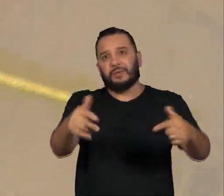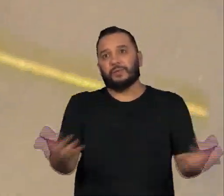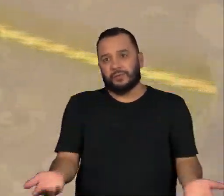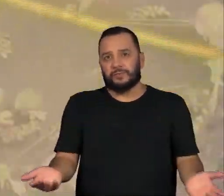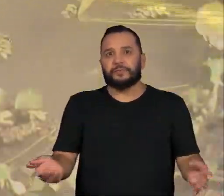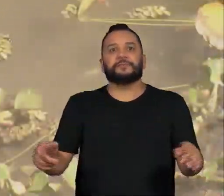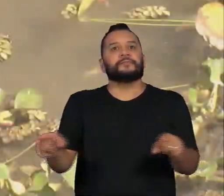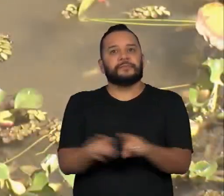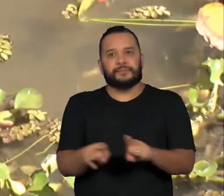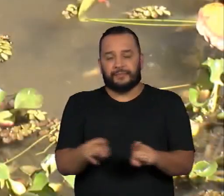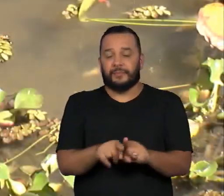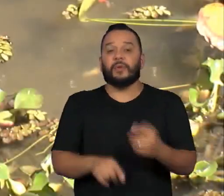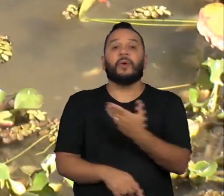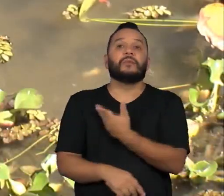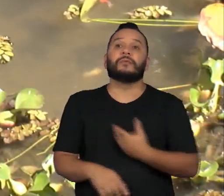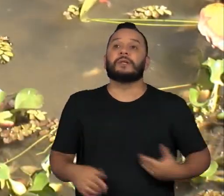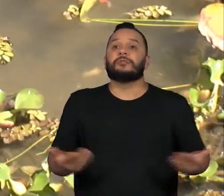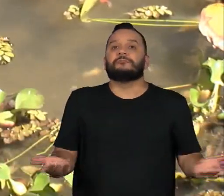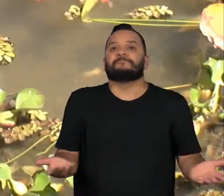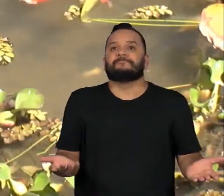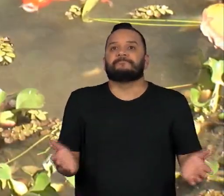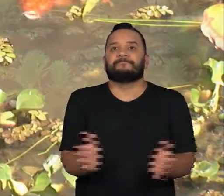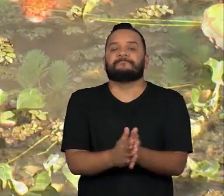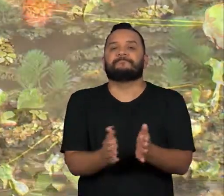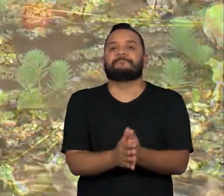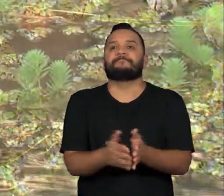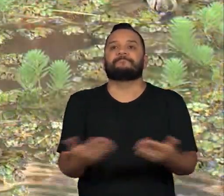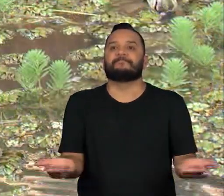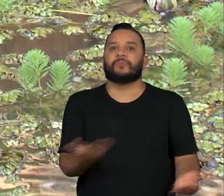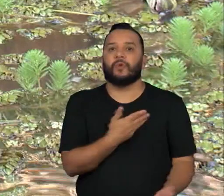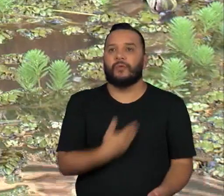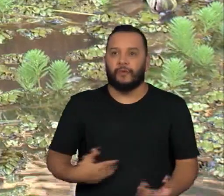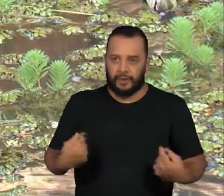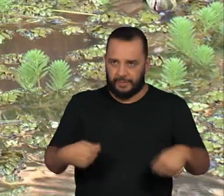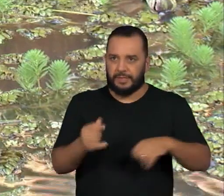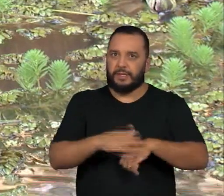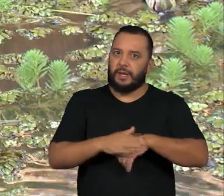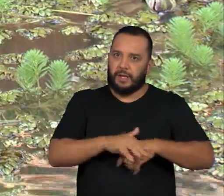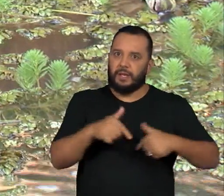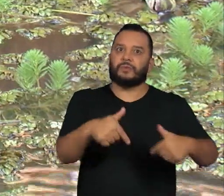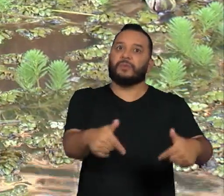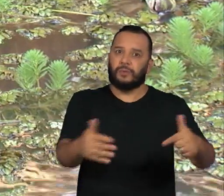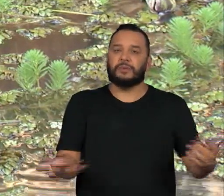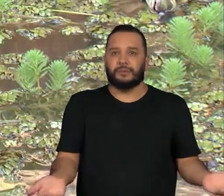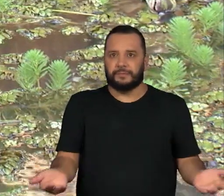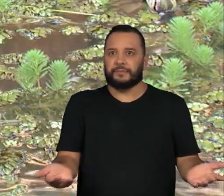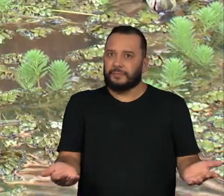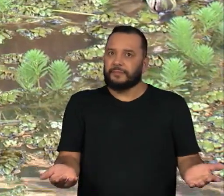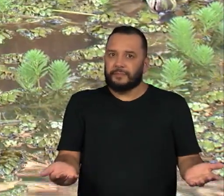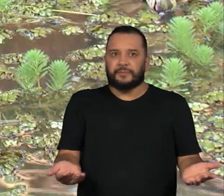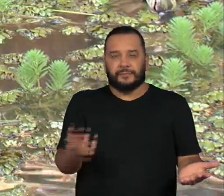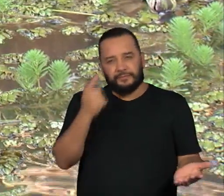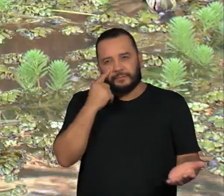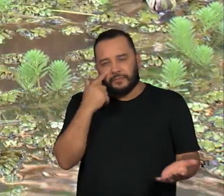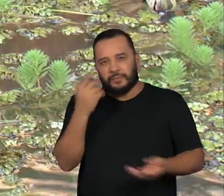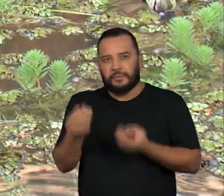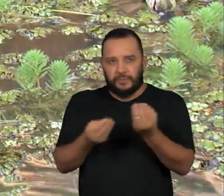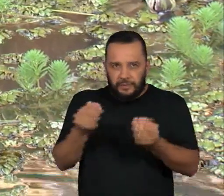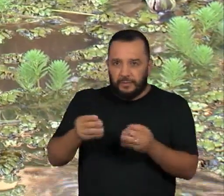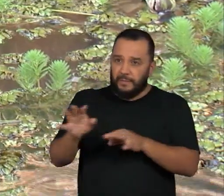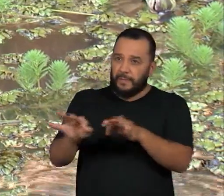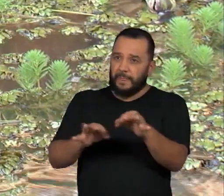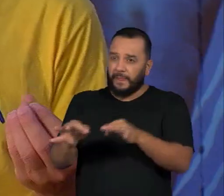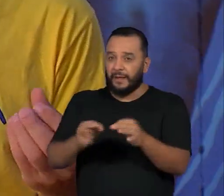campo do poder público, né? Que também deveria atuar no sentido de rever os projetos. Há uma outra